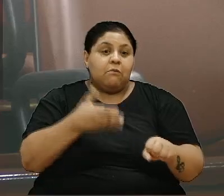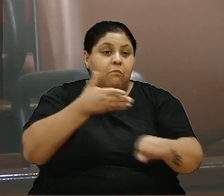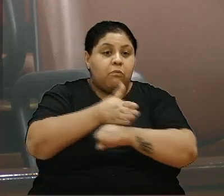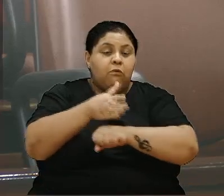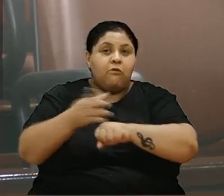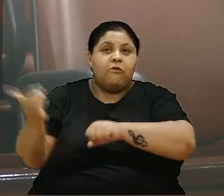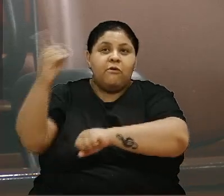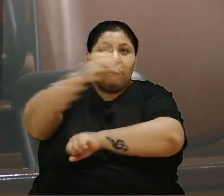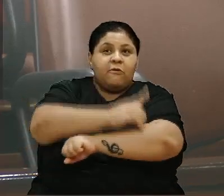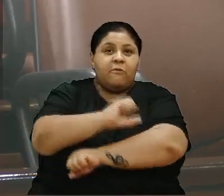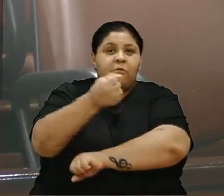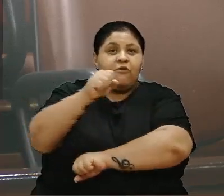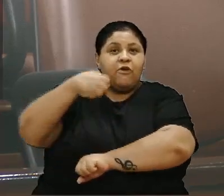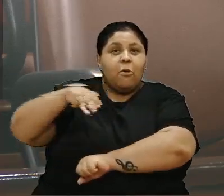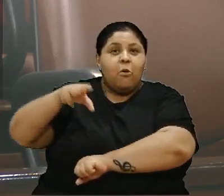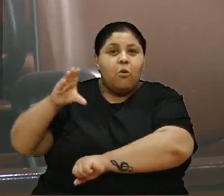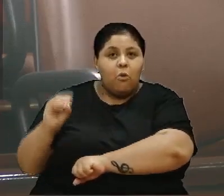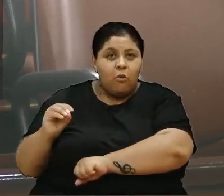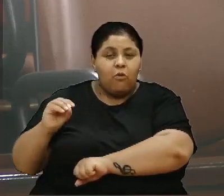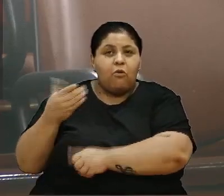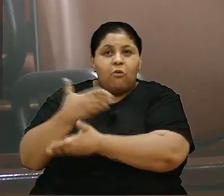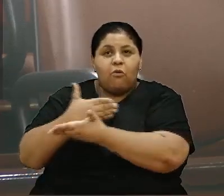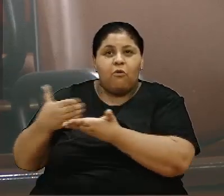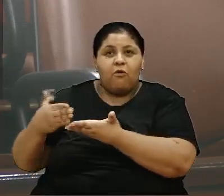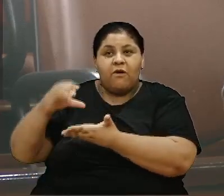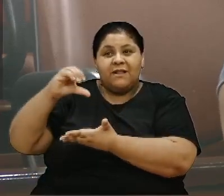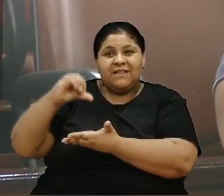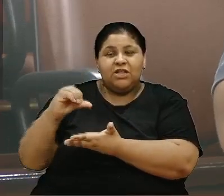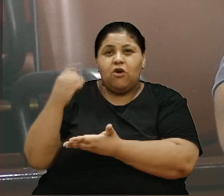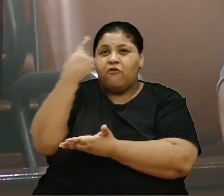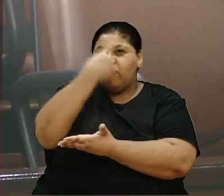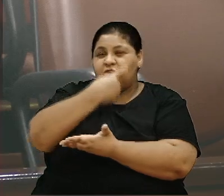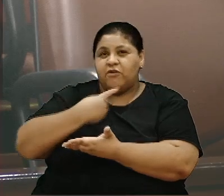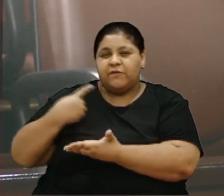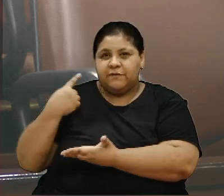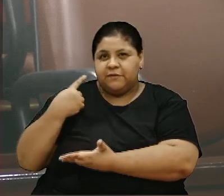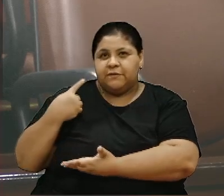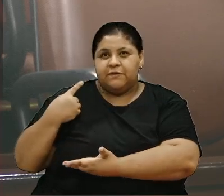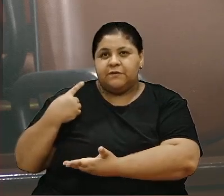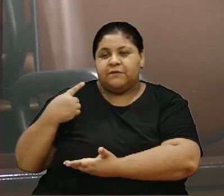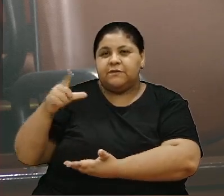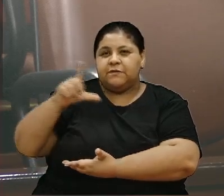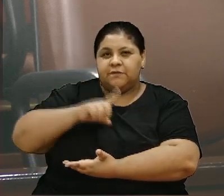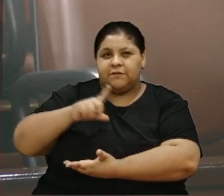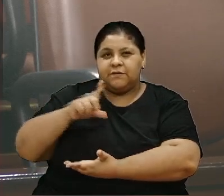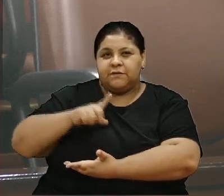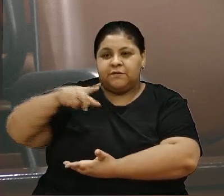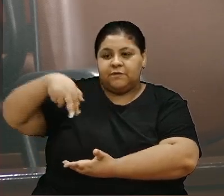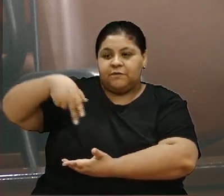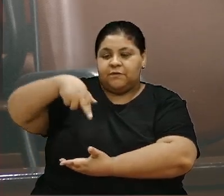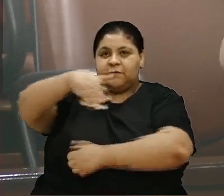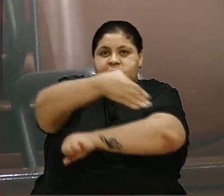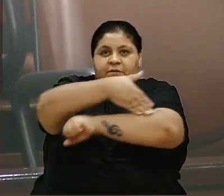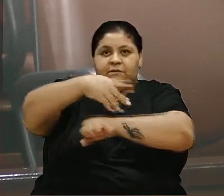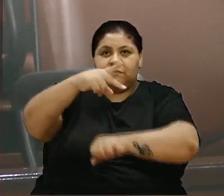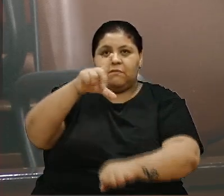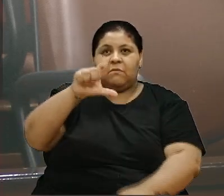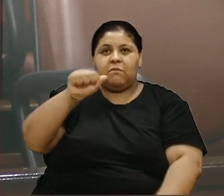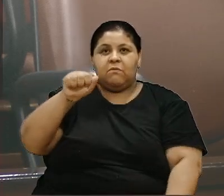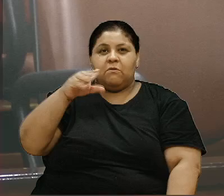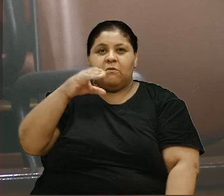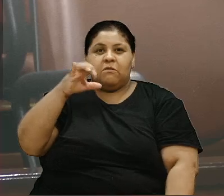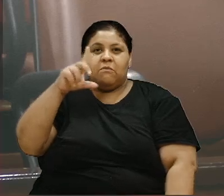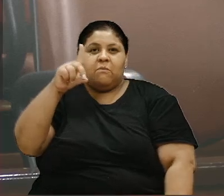no dia 8 de março, a partir das 9 horas, nós teremos, então, desfile na Rua Plácido de Castro